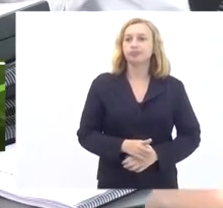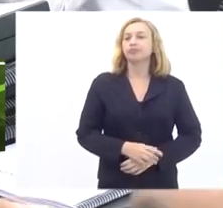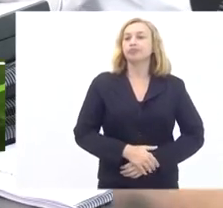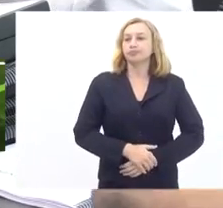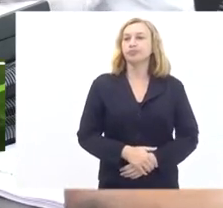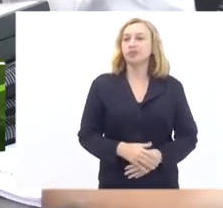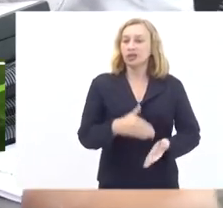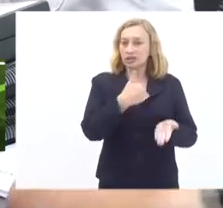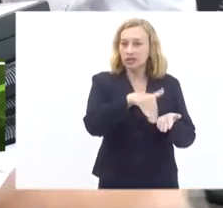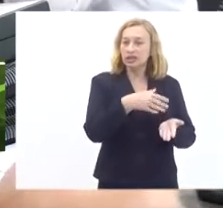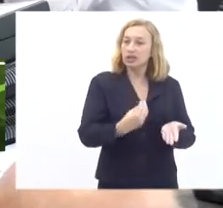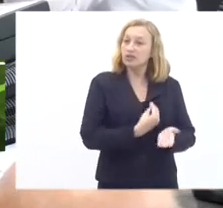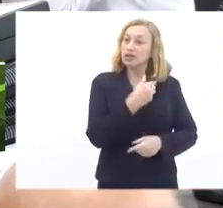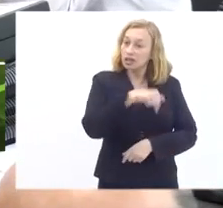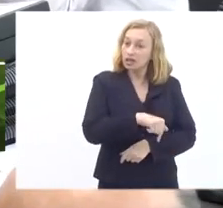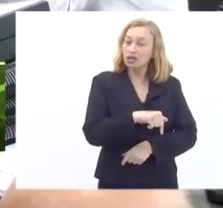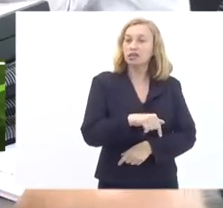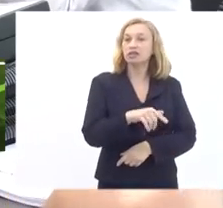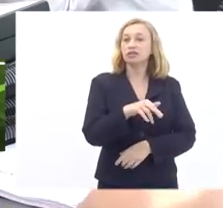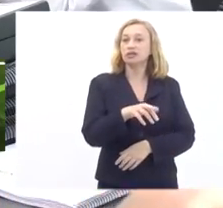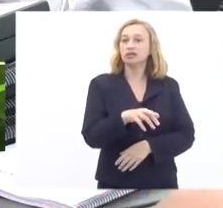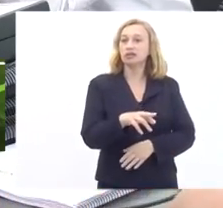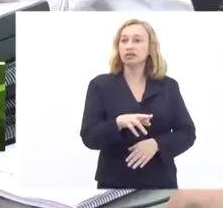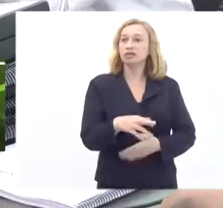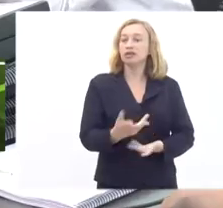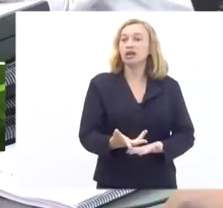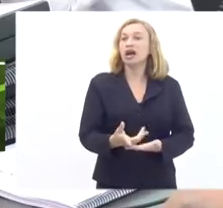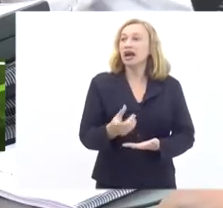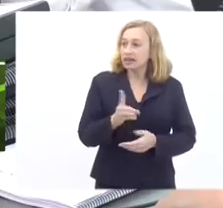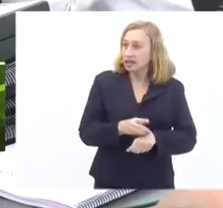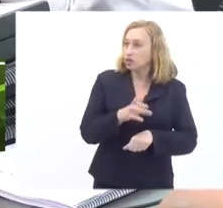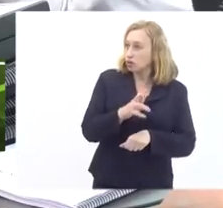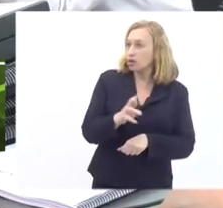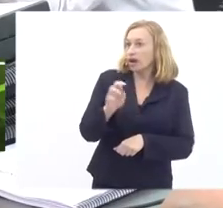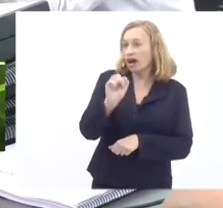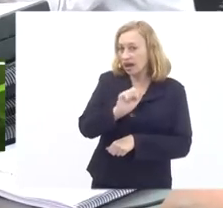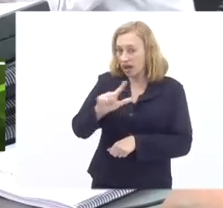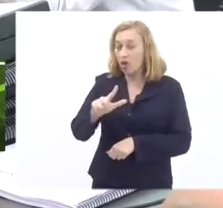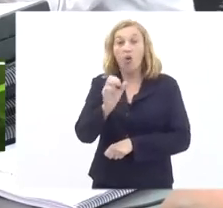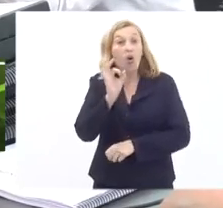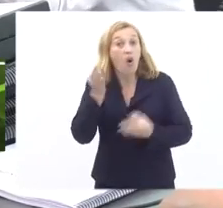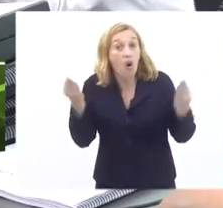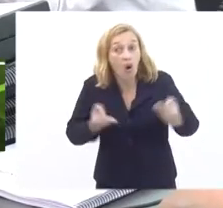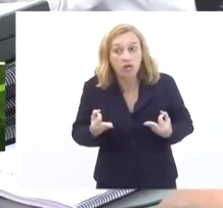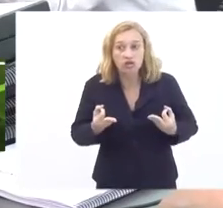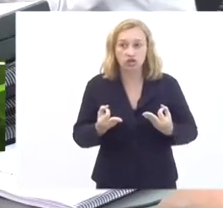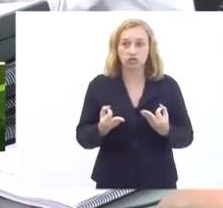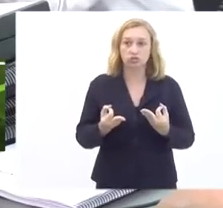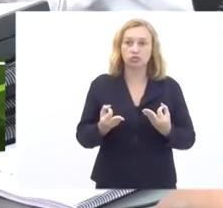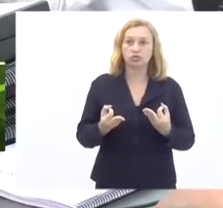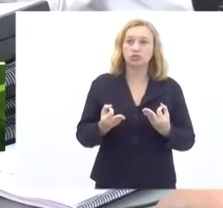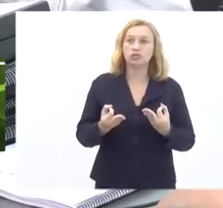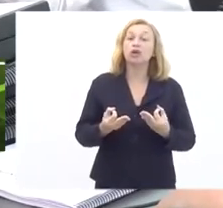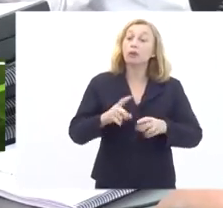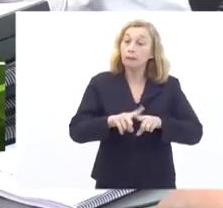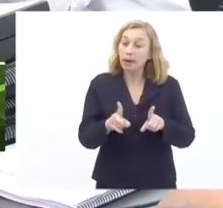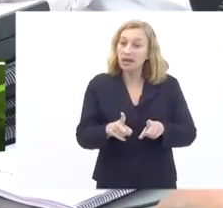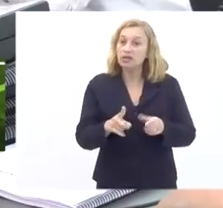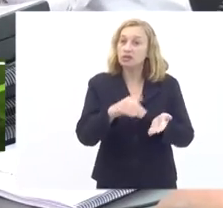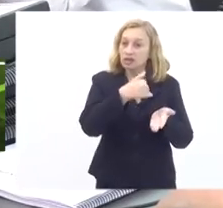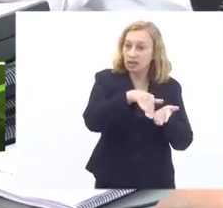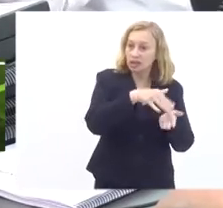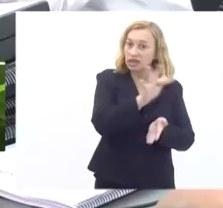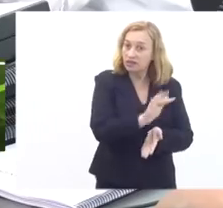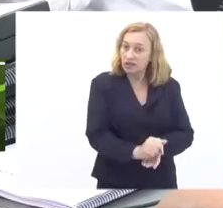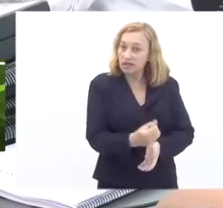O secretário tem que estar presente, o secretário de Fazenda. Ah, tem a doutora Raquel, ótimo. Tem a doutora Raquel, mas eu queria presente o secretário de Fazenda. Até